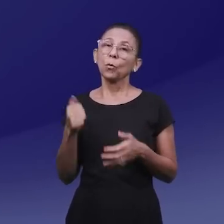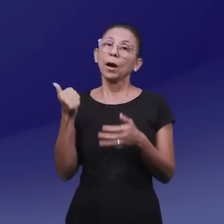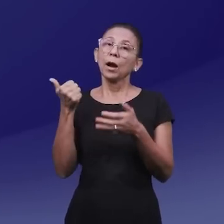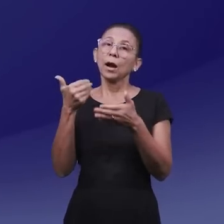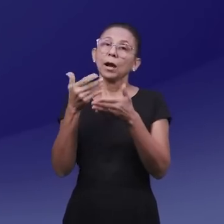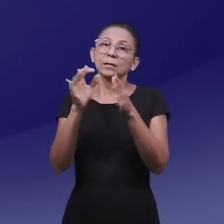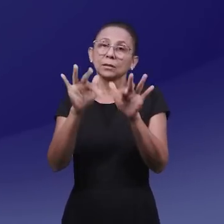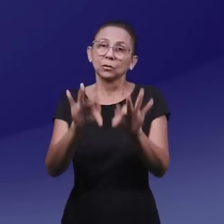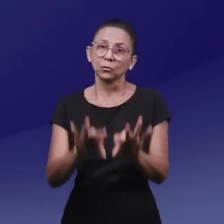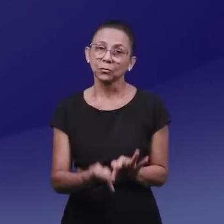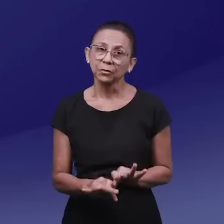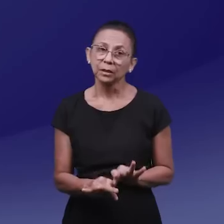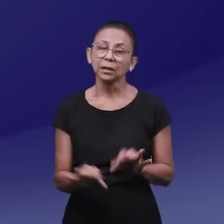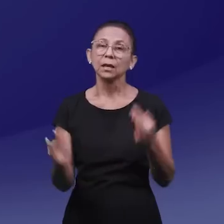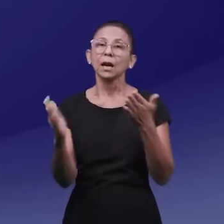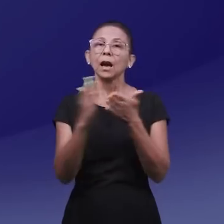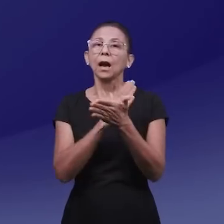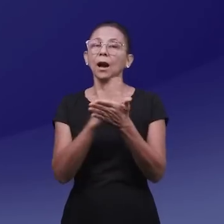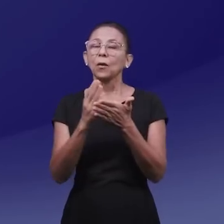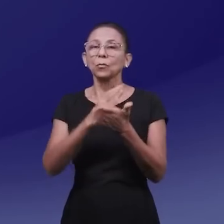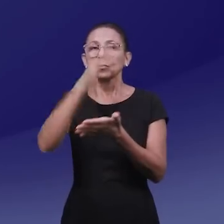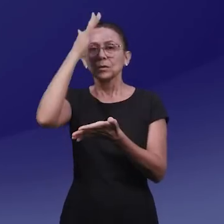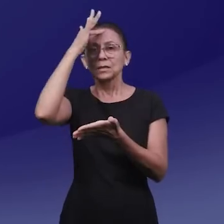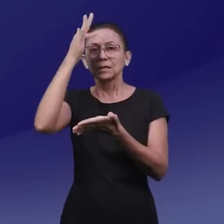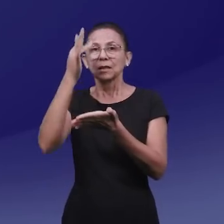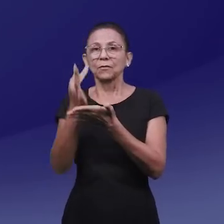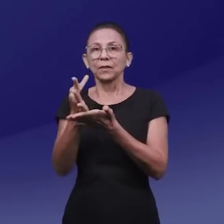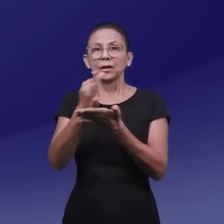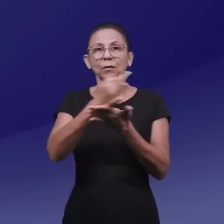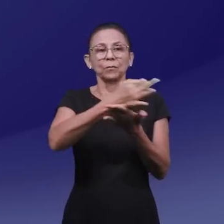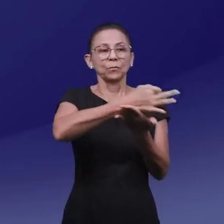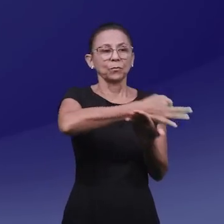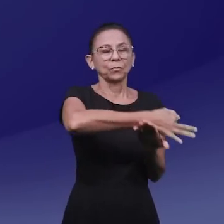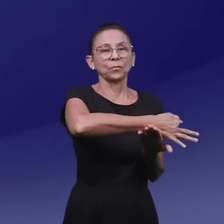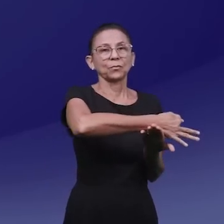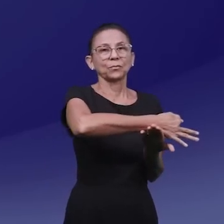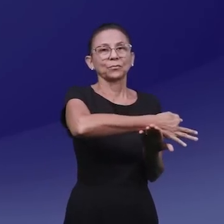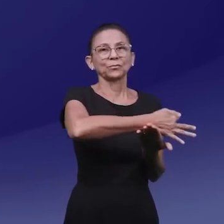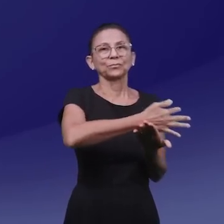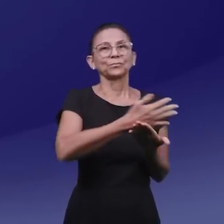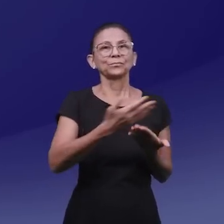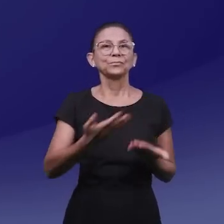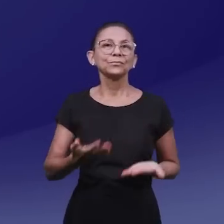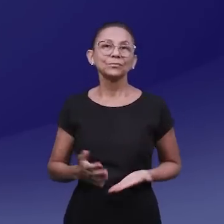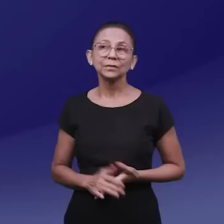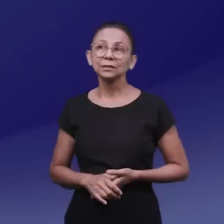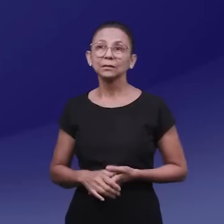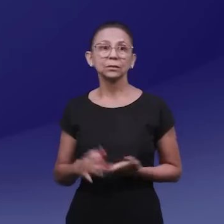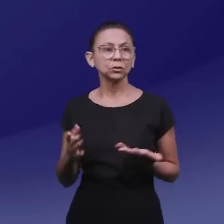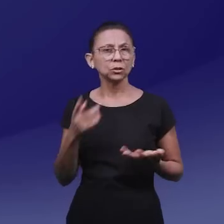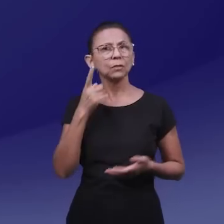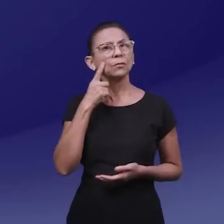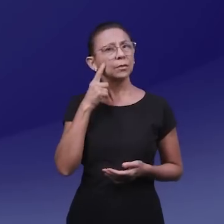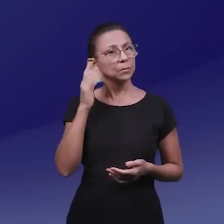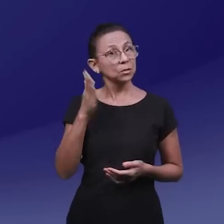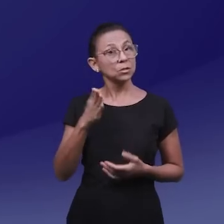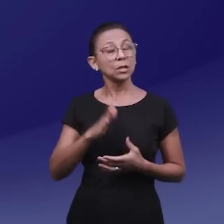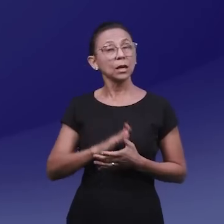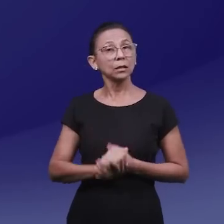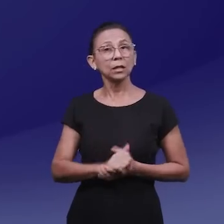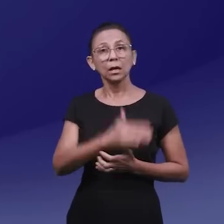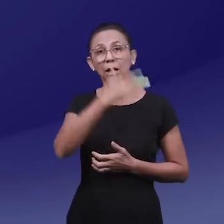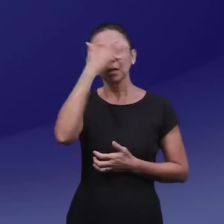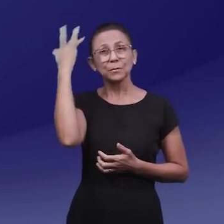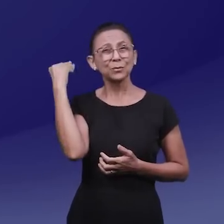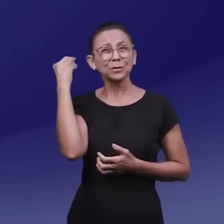ele aposta da fé, né? Por isso que Paulo, novamente em Timóteo, ele diz, tendo cuidado de ti mesmo, tem cuidado de